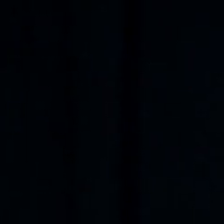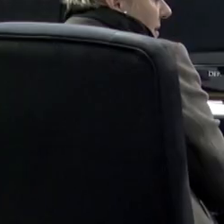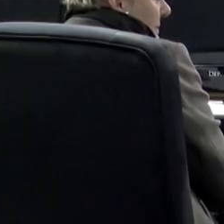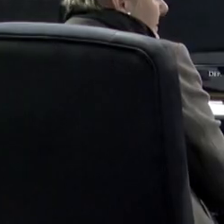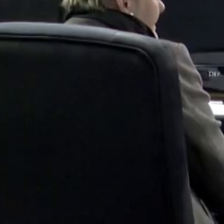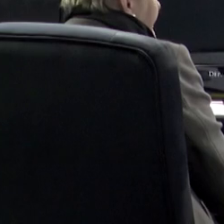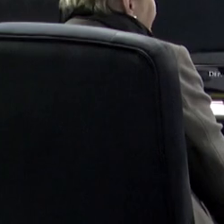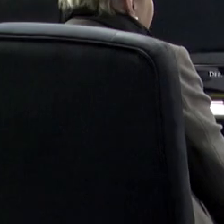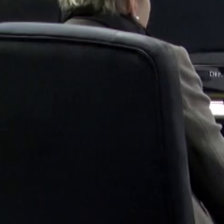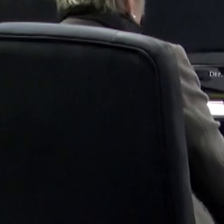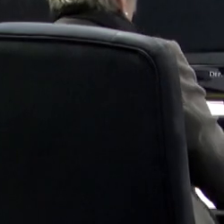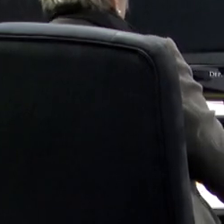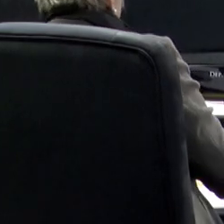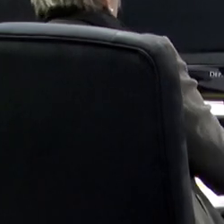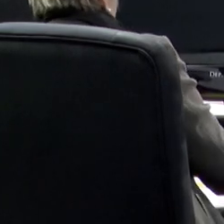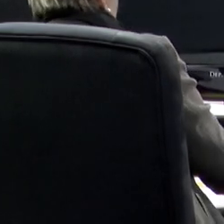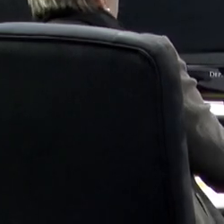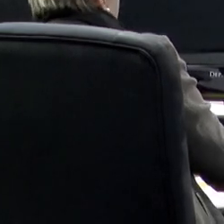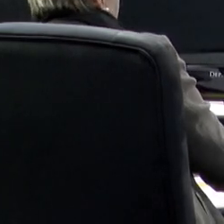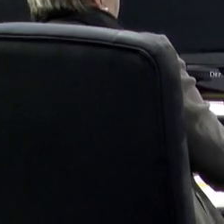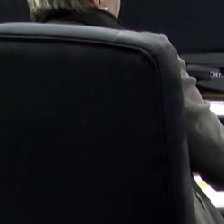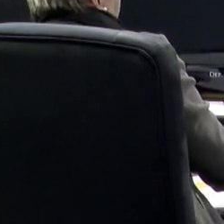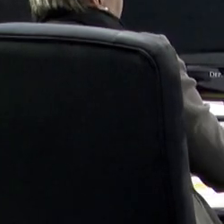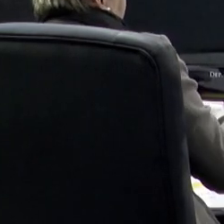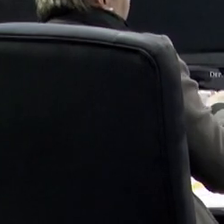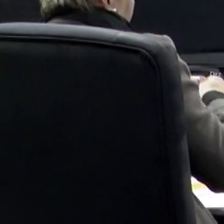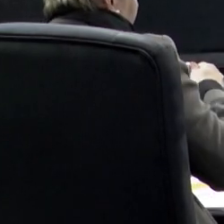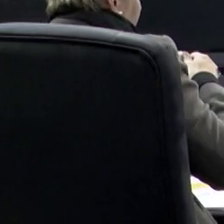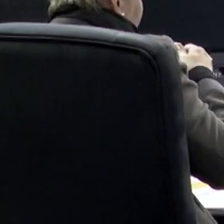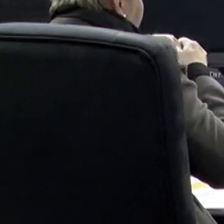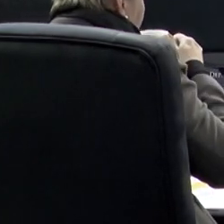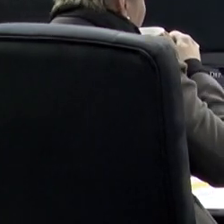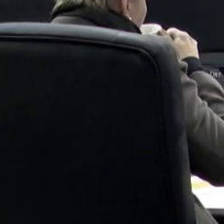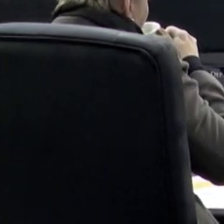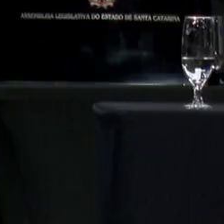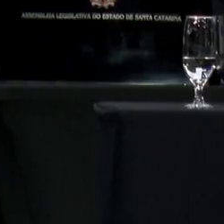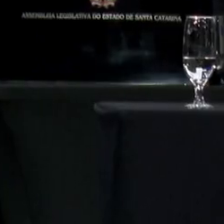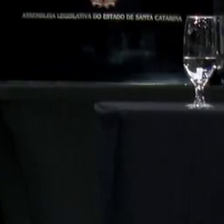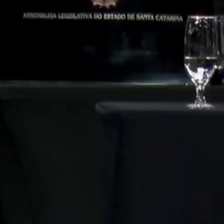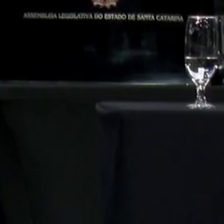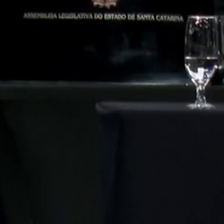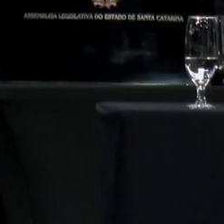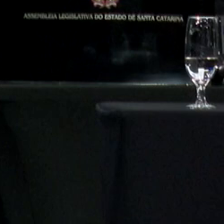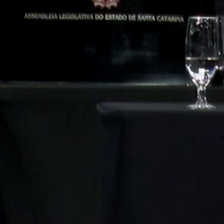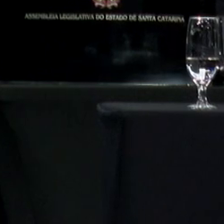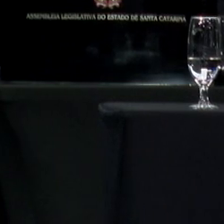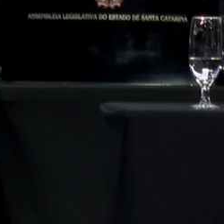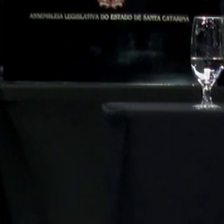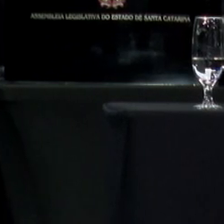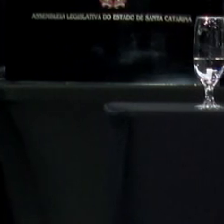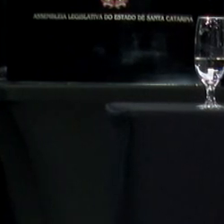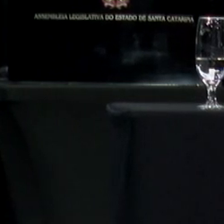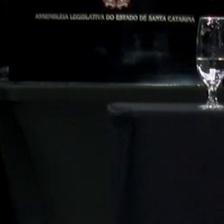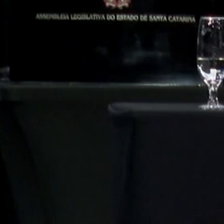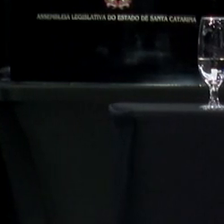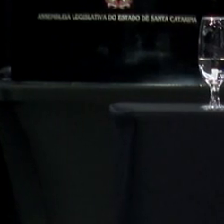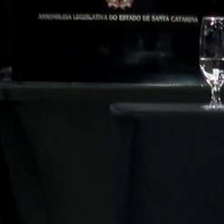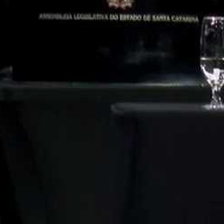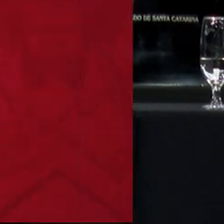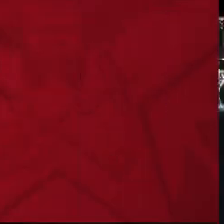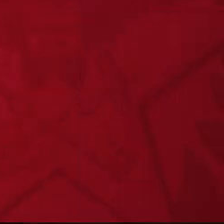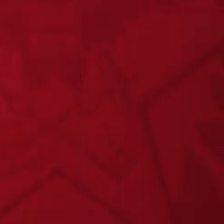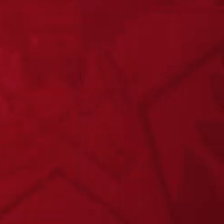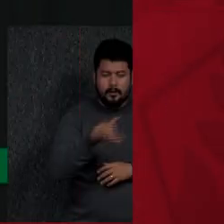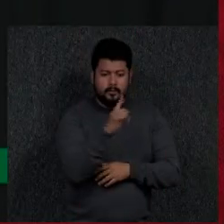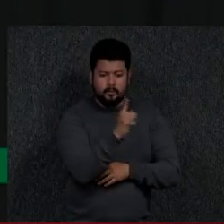destacou a relevância da produção de descartáveis para o Estado. Ele demonstrou preocupação com iniciativas de banimento de derivados